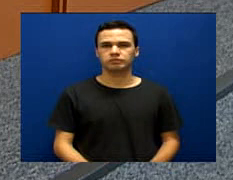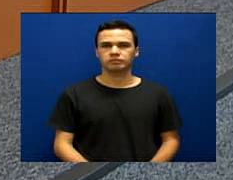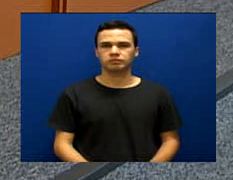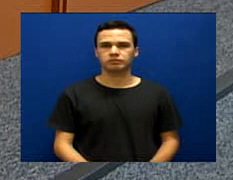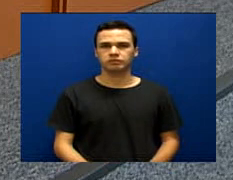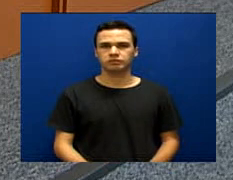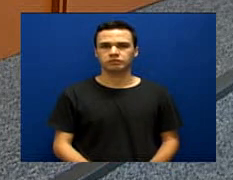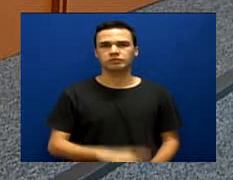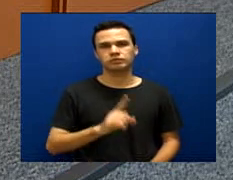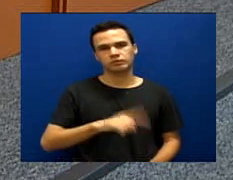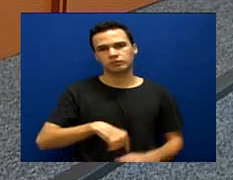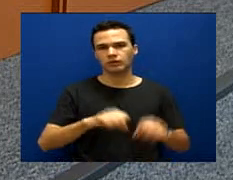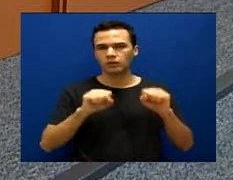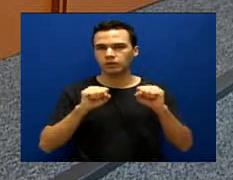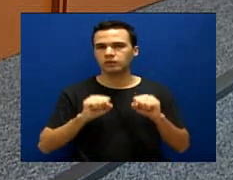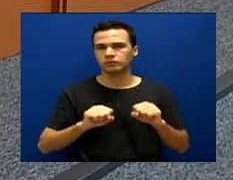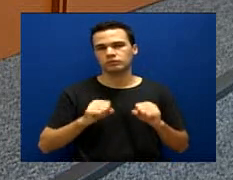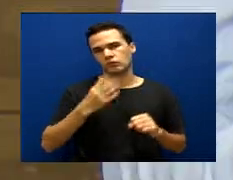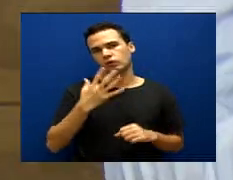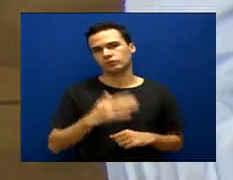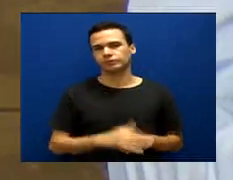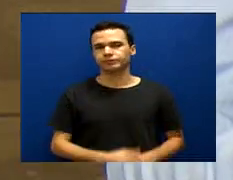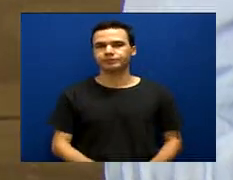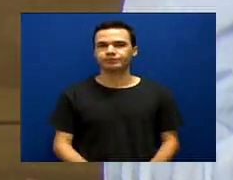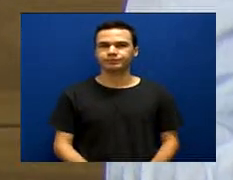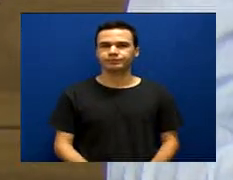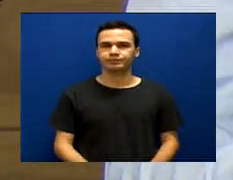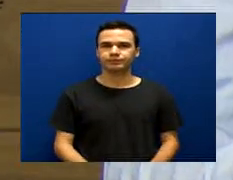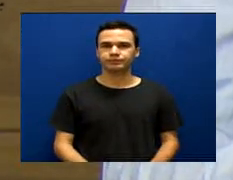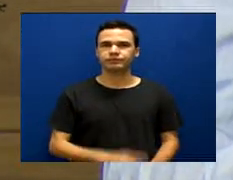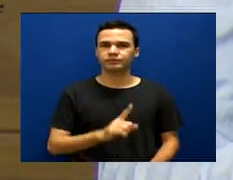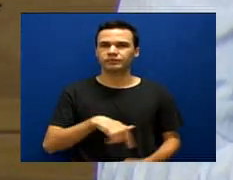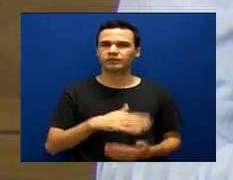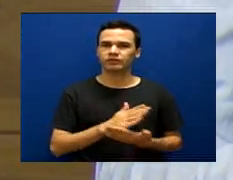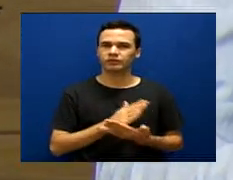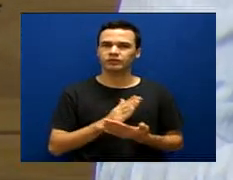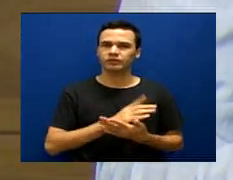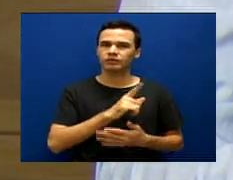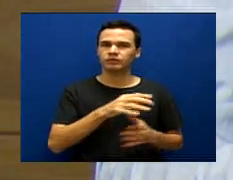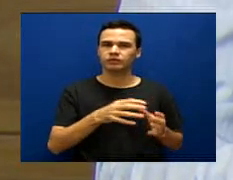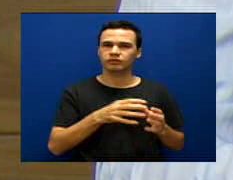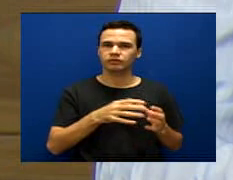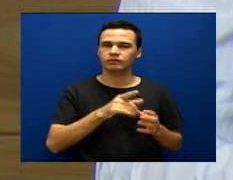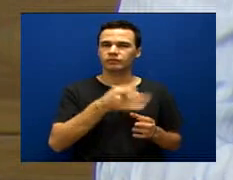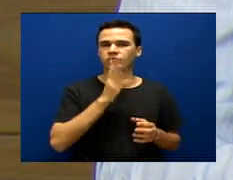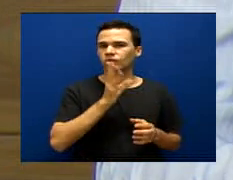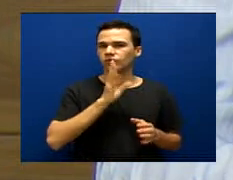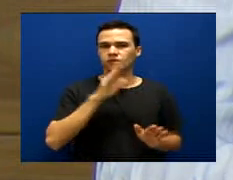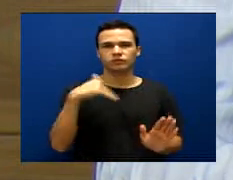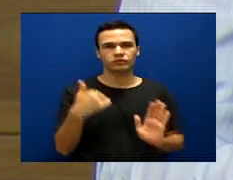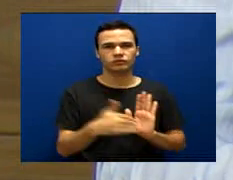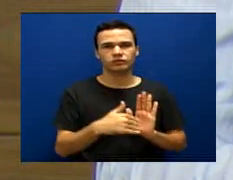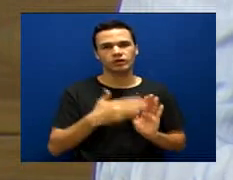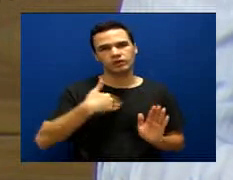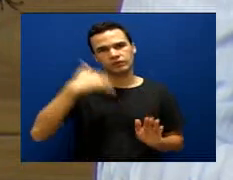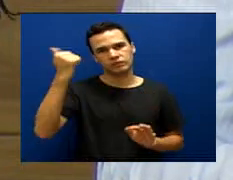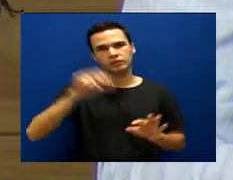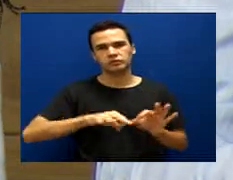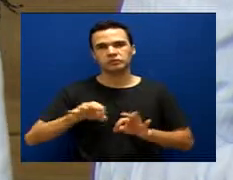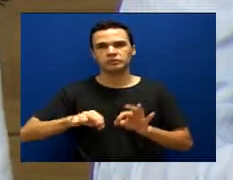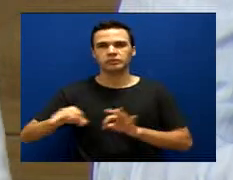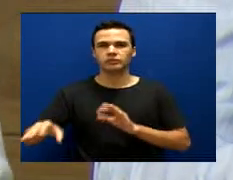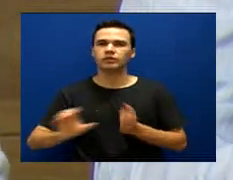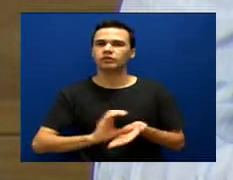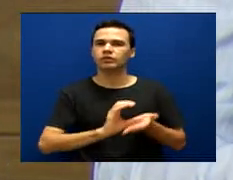Bem, é oportuno. Porque eu não gostaria que chegasse a lei aqui sem que essa entidade tivesse conhecimento de como a estrutura desse